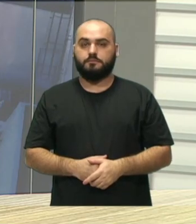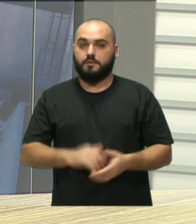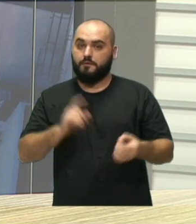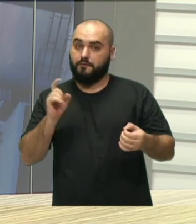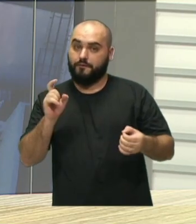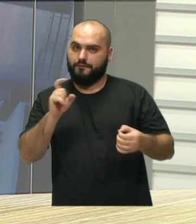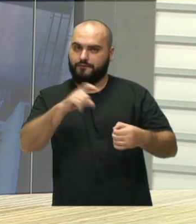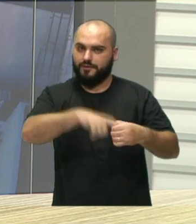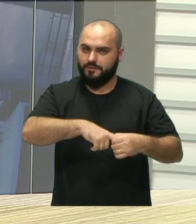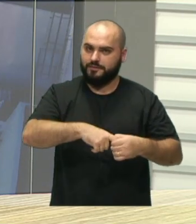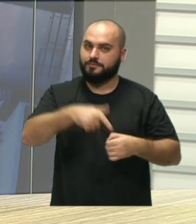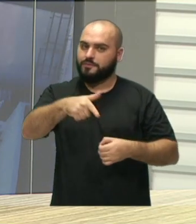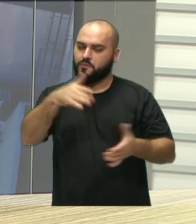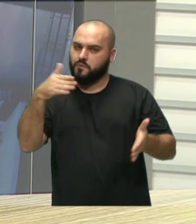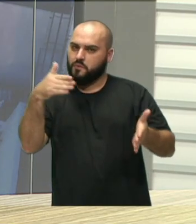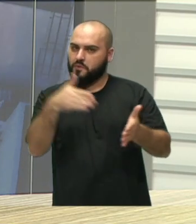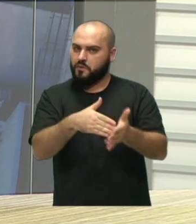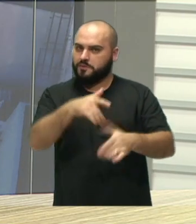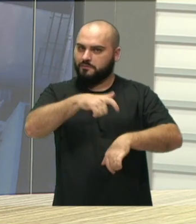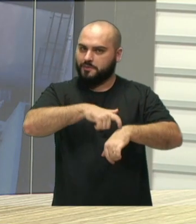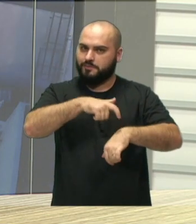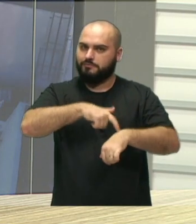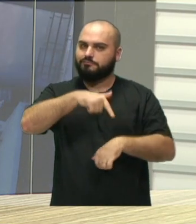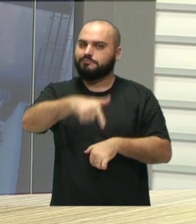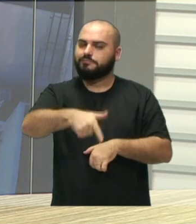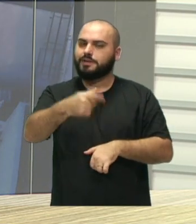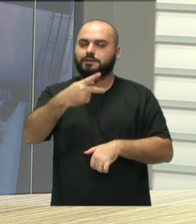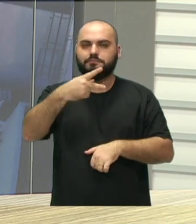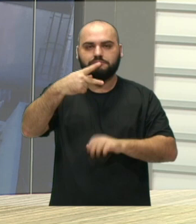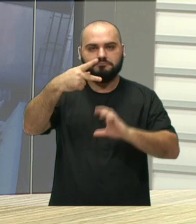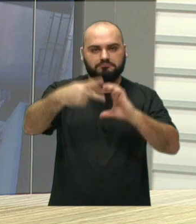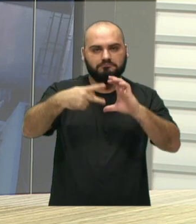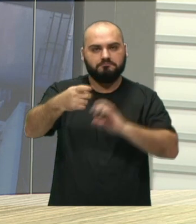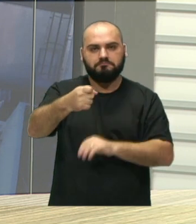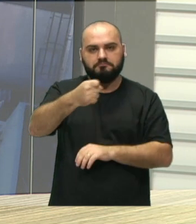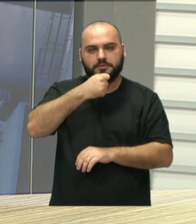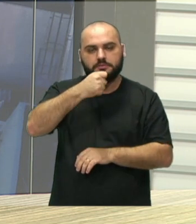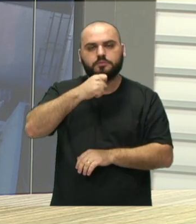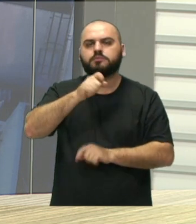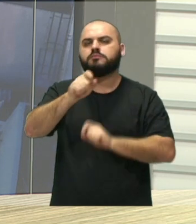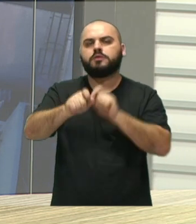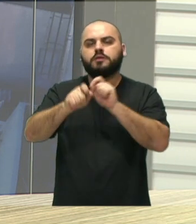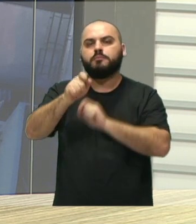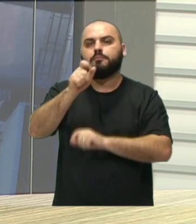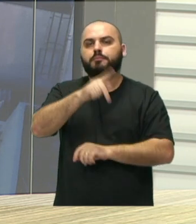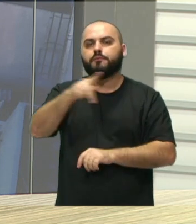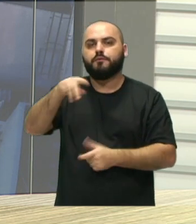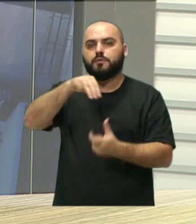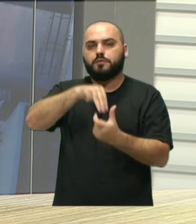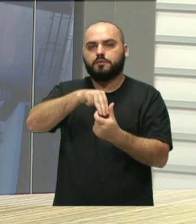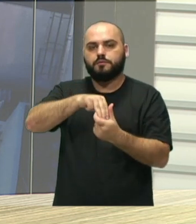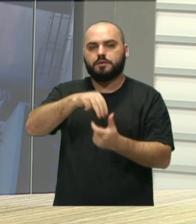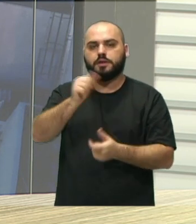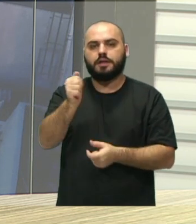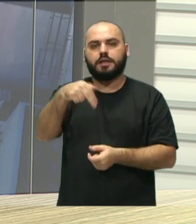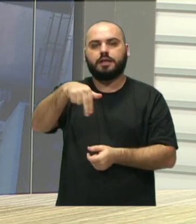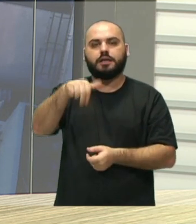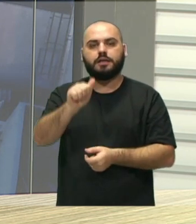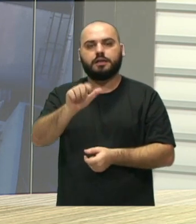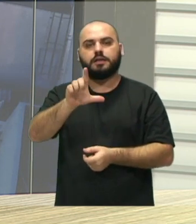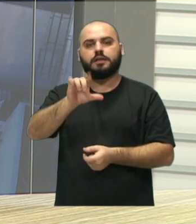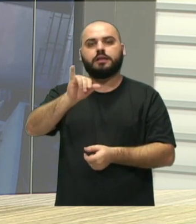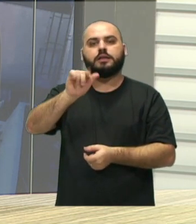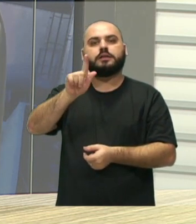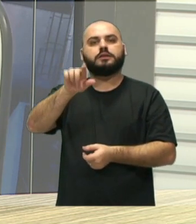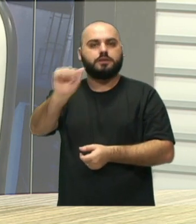Estamos de volta aqui para o último bloco deste Câmara Aberta, que hoje entrevista a professora da Univale, Ana Lígia de